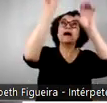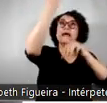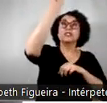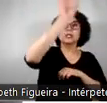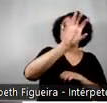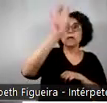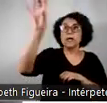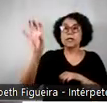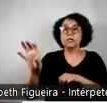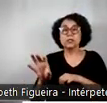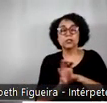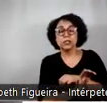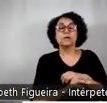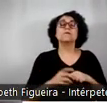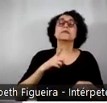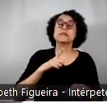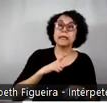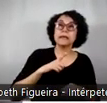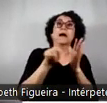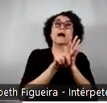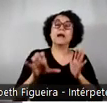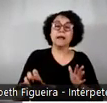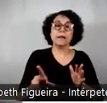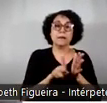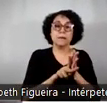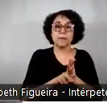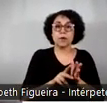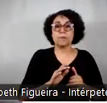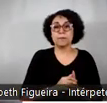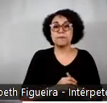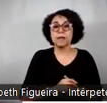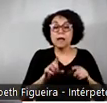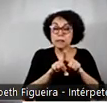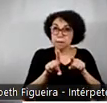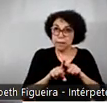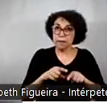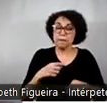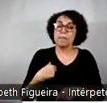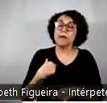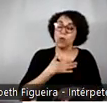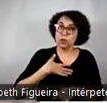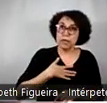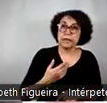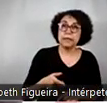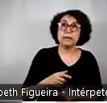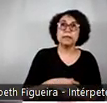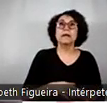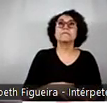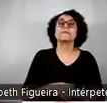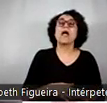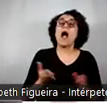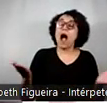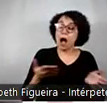civil organizada. E aí eu quero adentrar, né, dentro que é o assunto principal aqui da